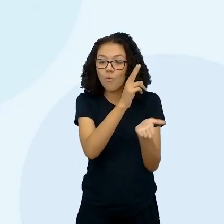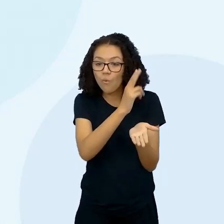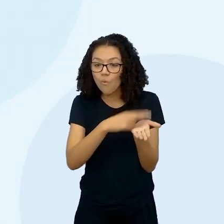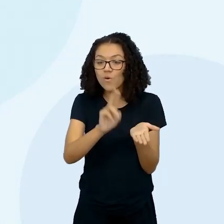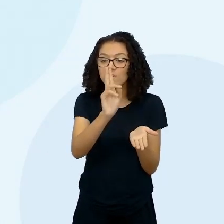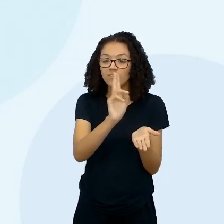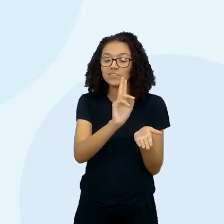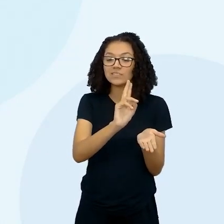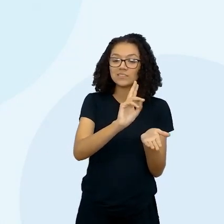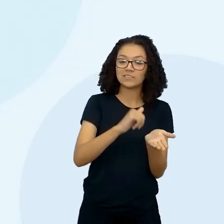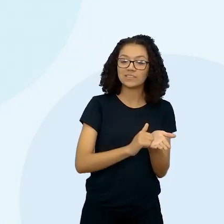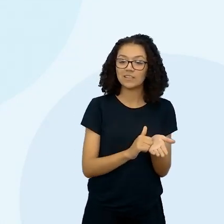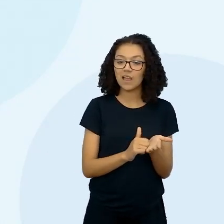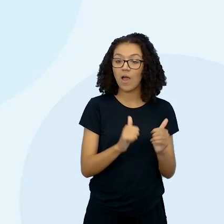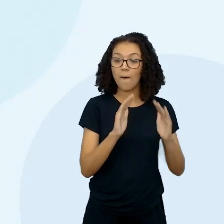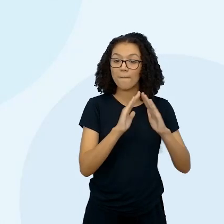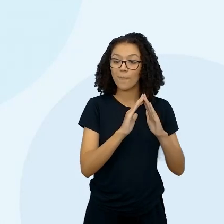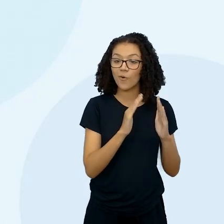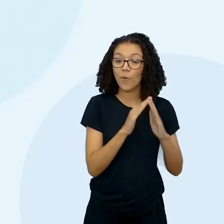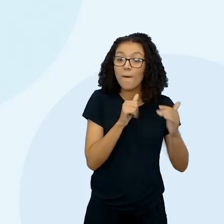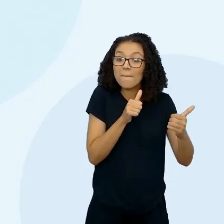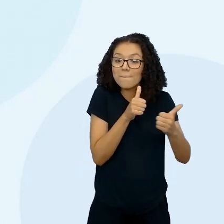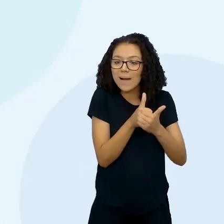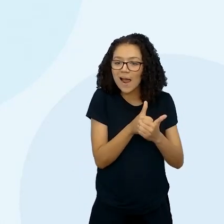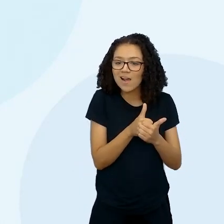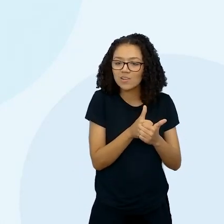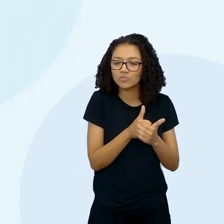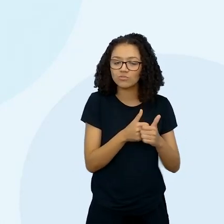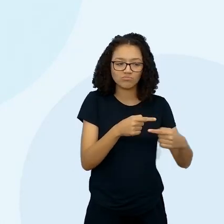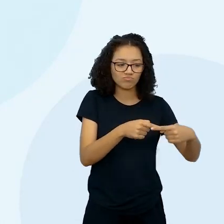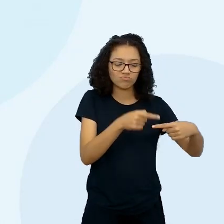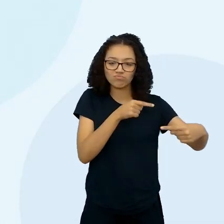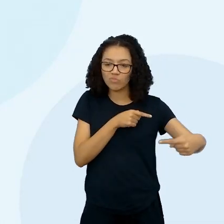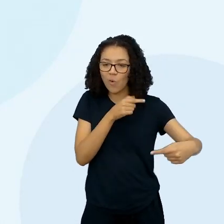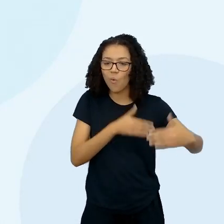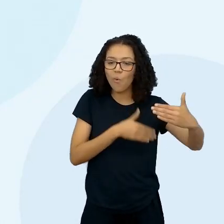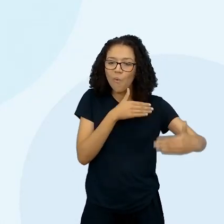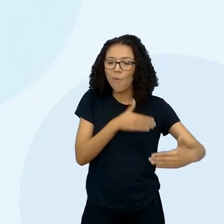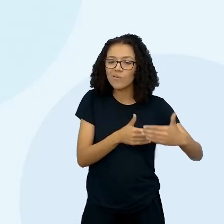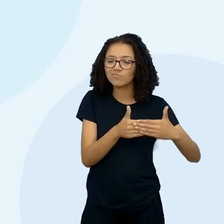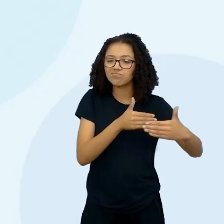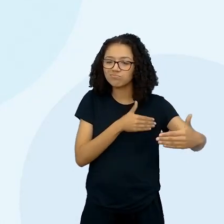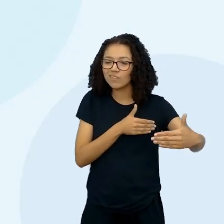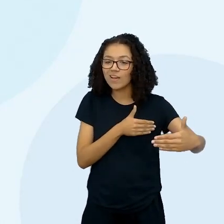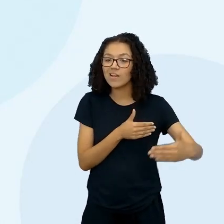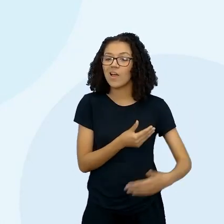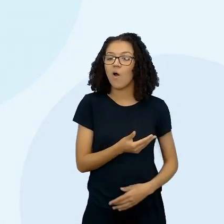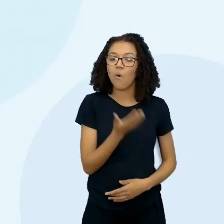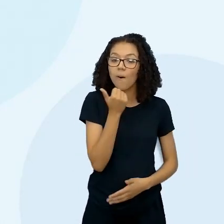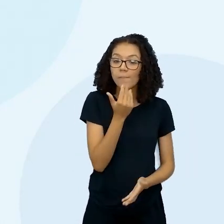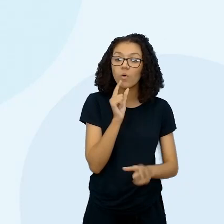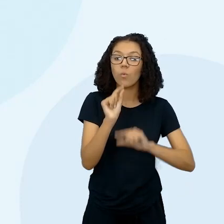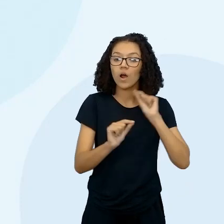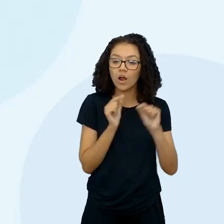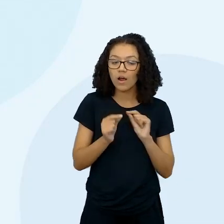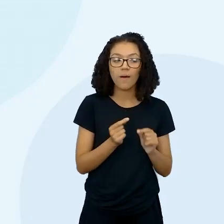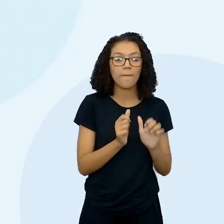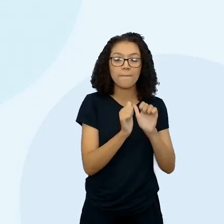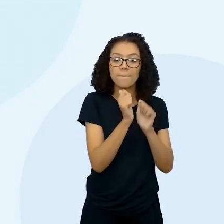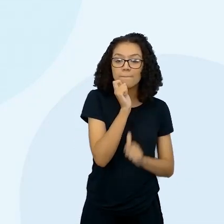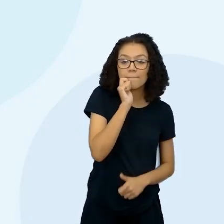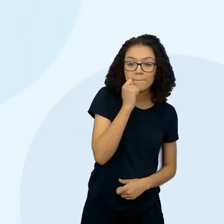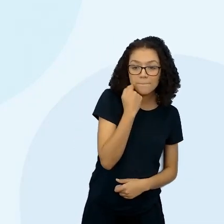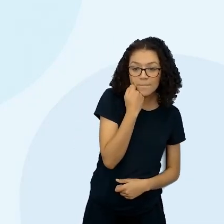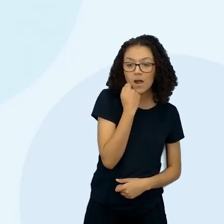chá. Nossa! Pão e chá. Então, veja, já tinha um dom